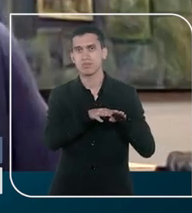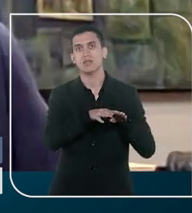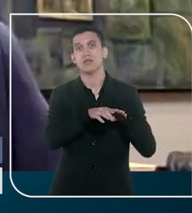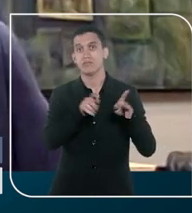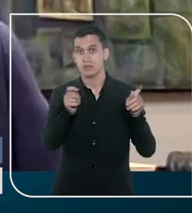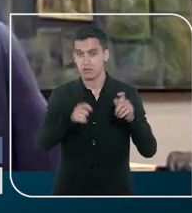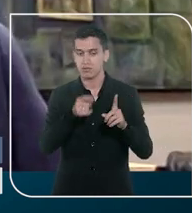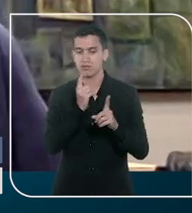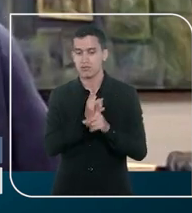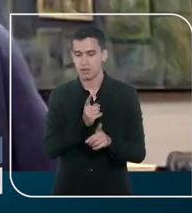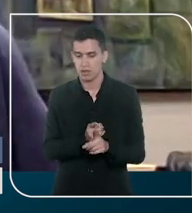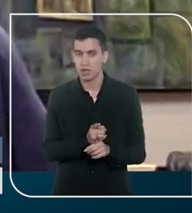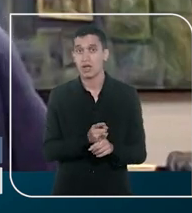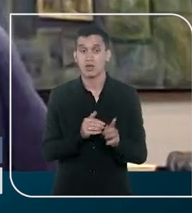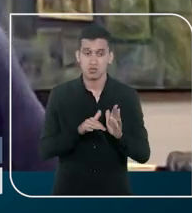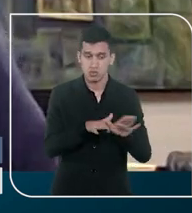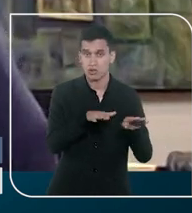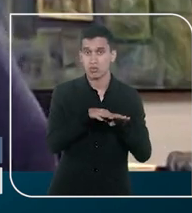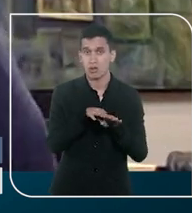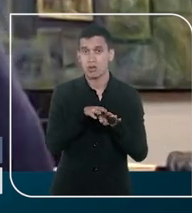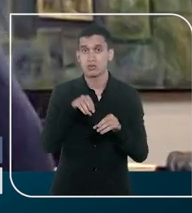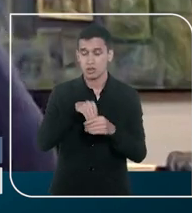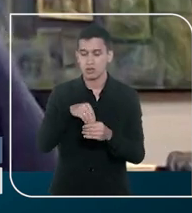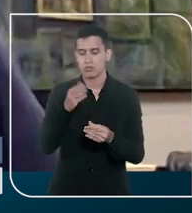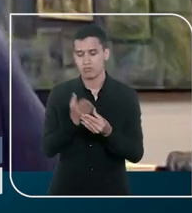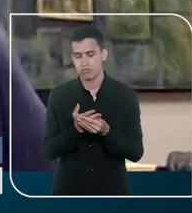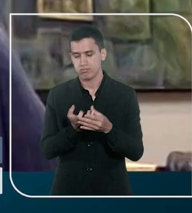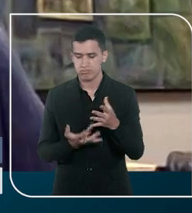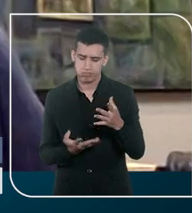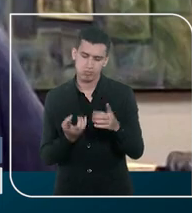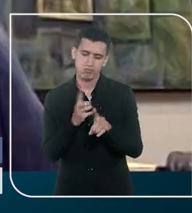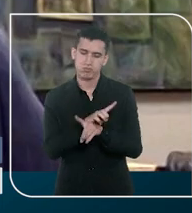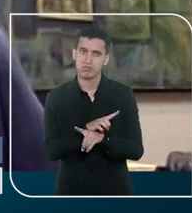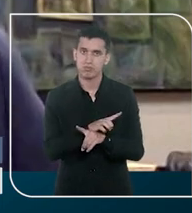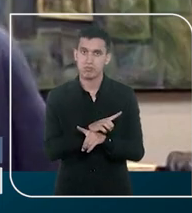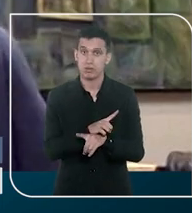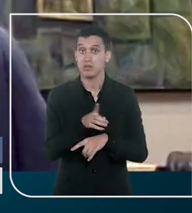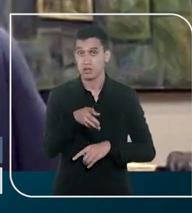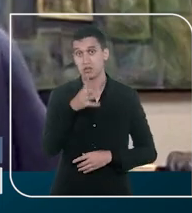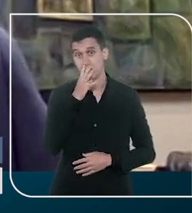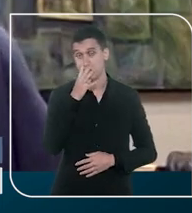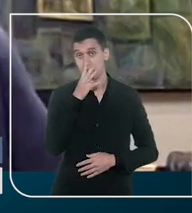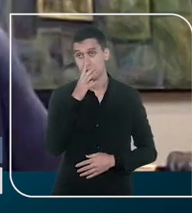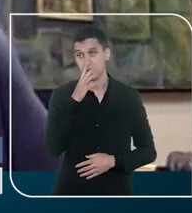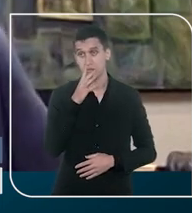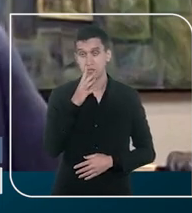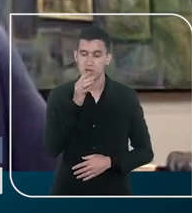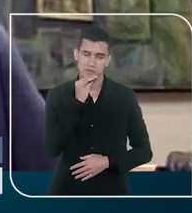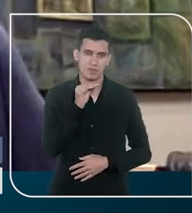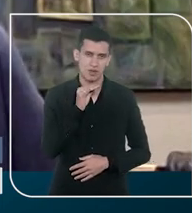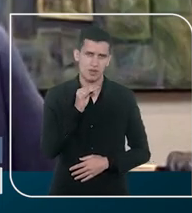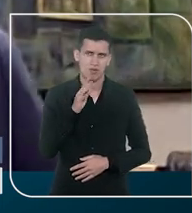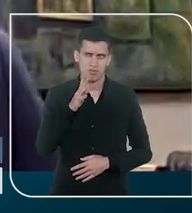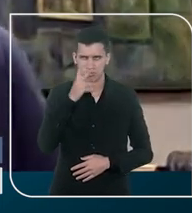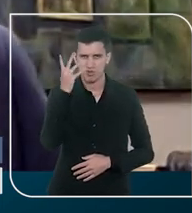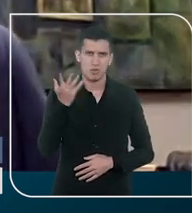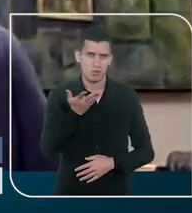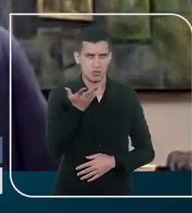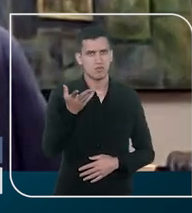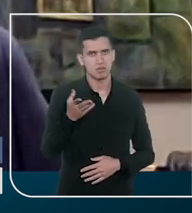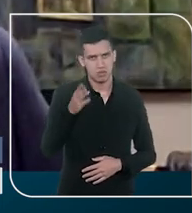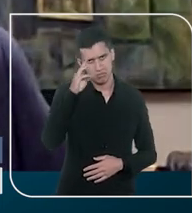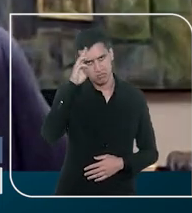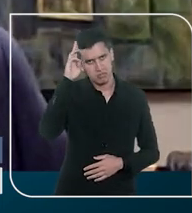divergência. Isso é muito interessante. Por quê? Alguém que possa estar nos ouvindo, né? Algum acadêmico de